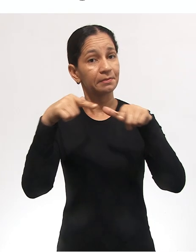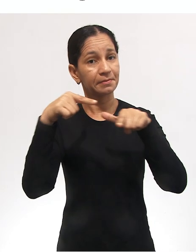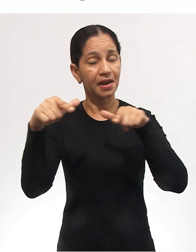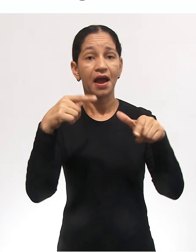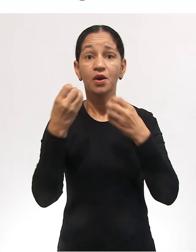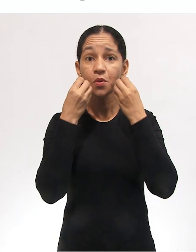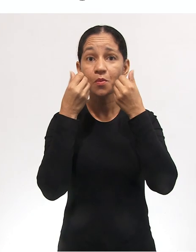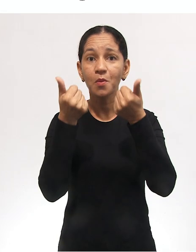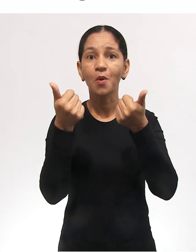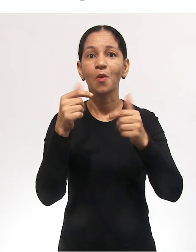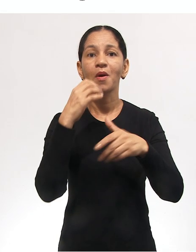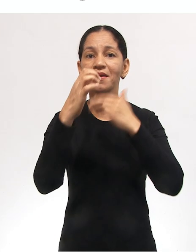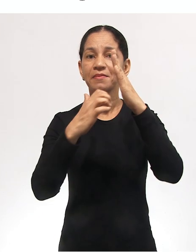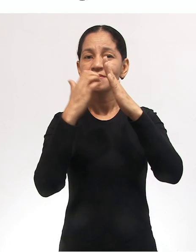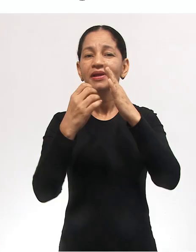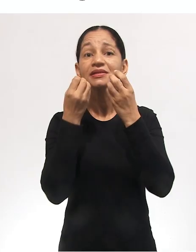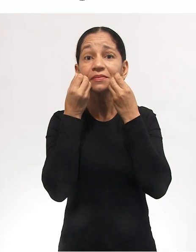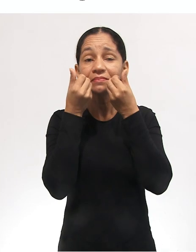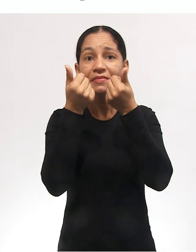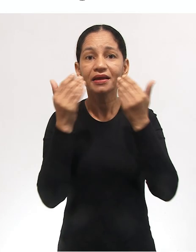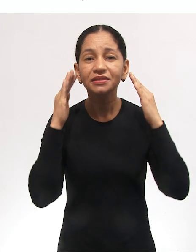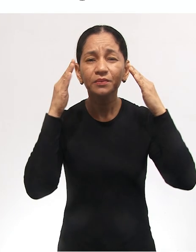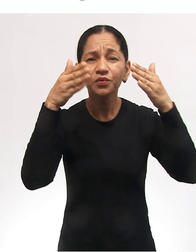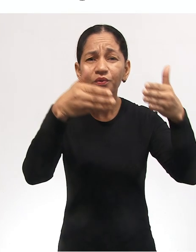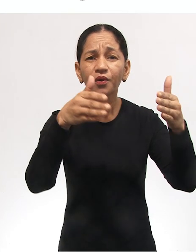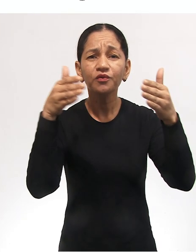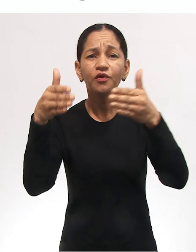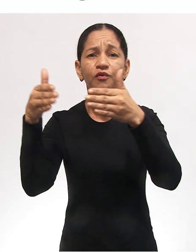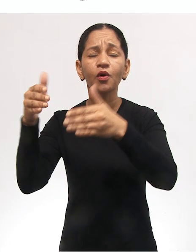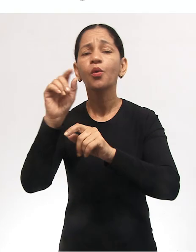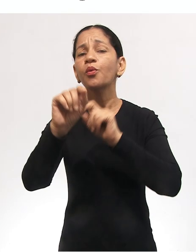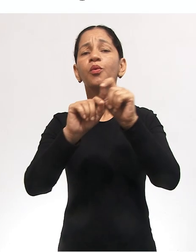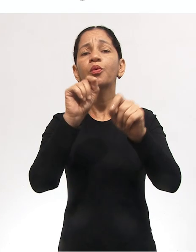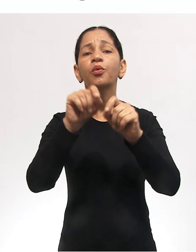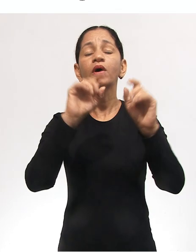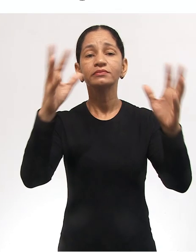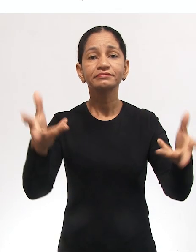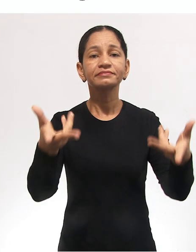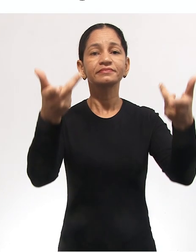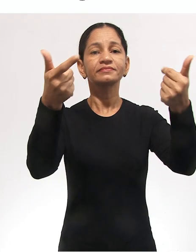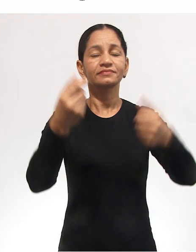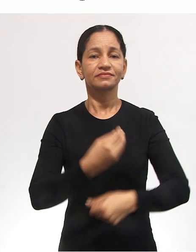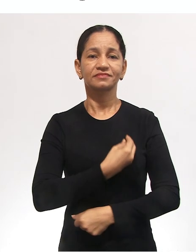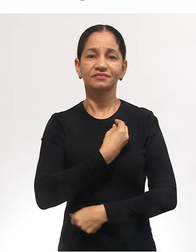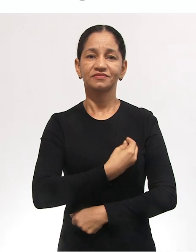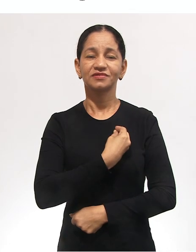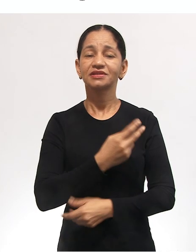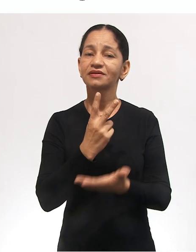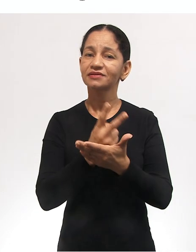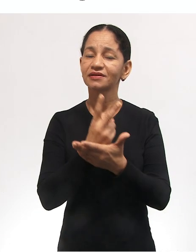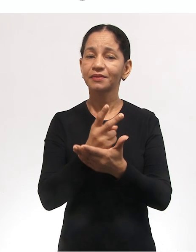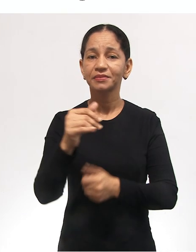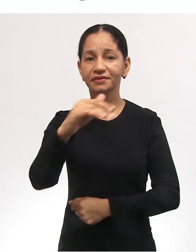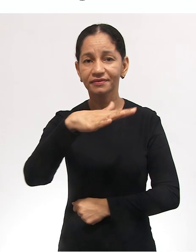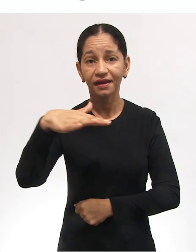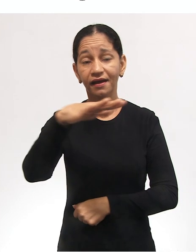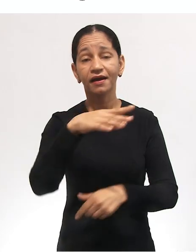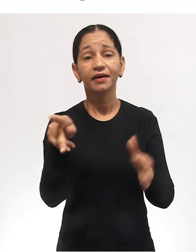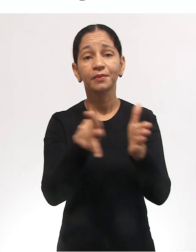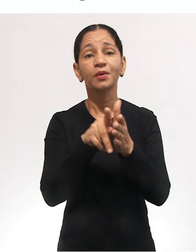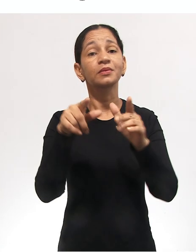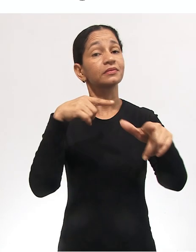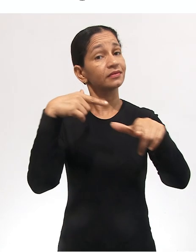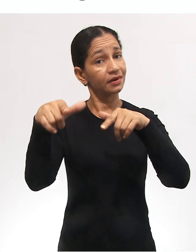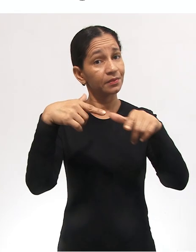e da empresa, focando sempre na questão de qualidade de vida no trabalho, com